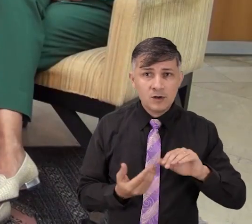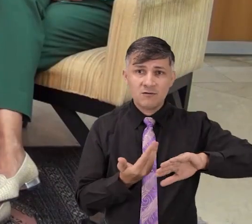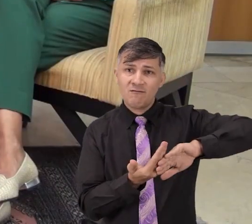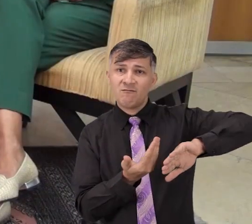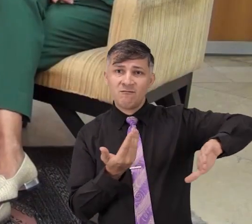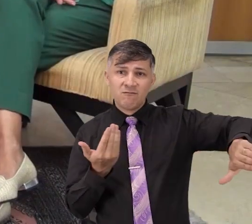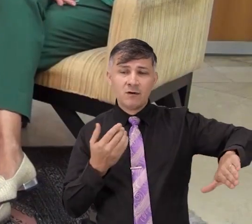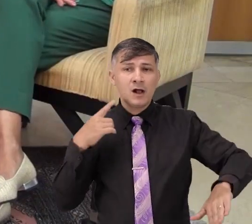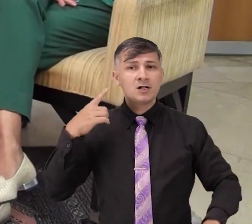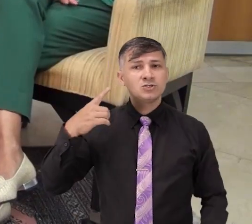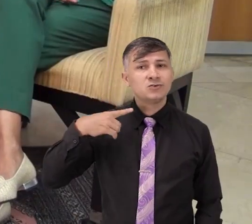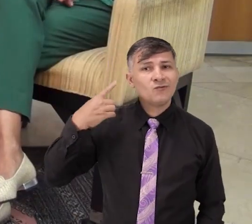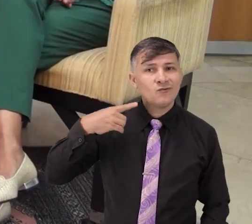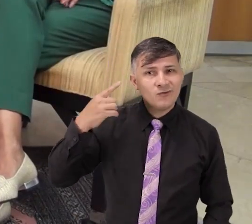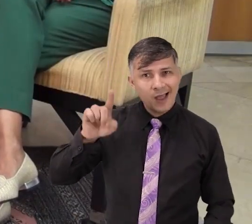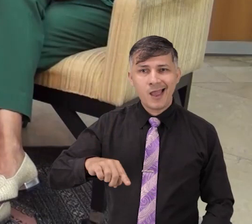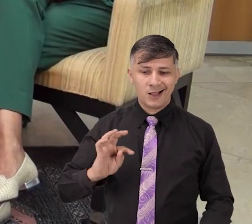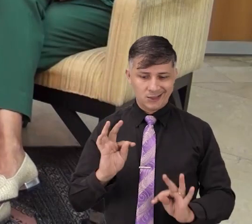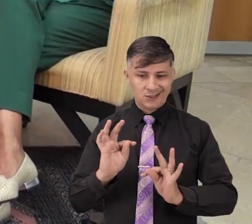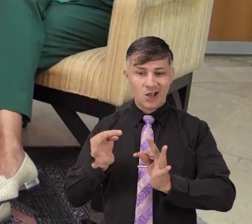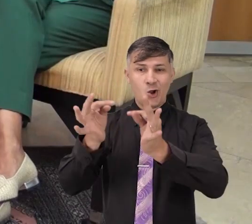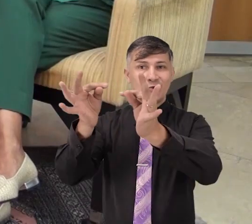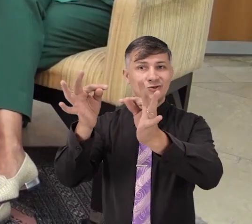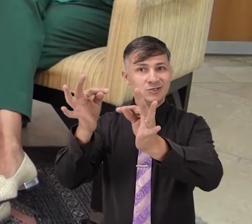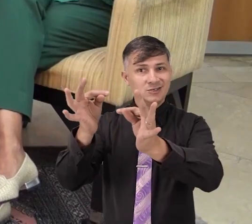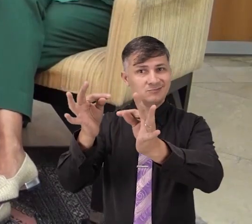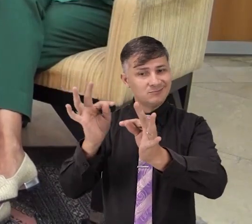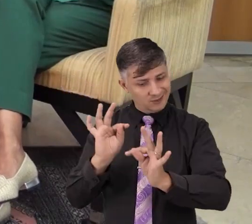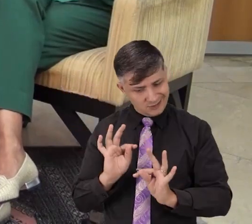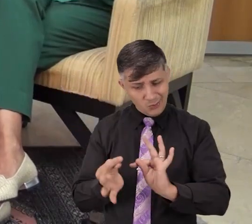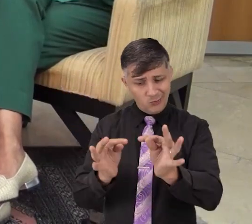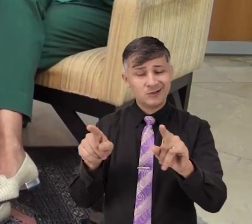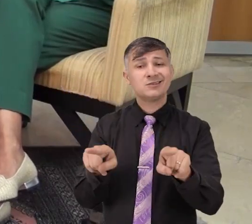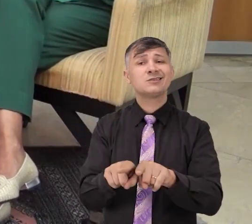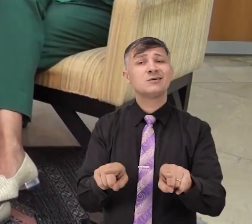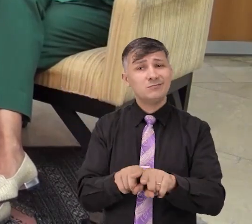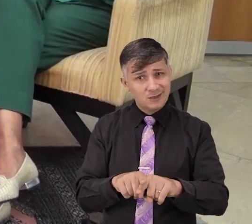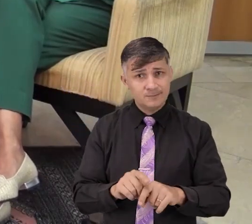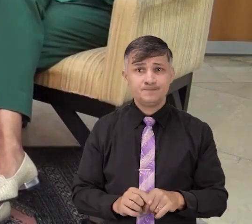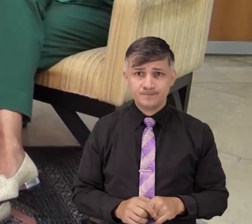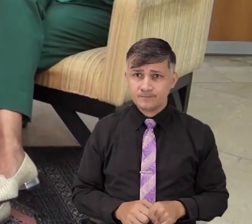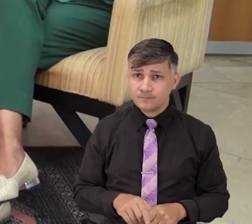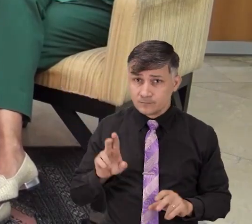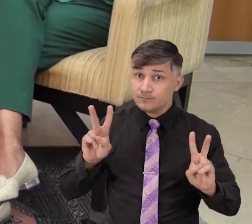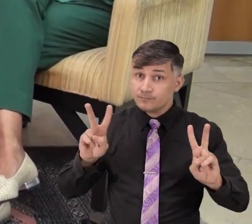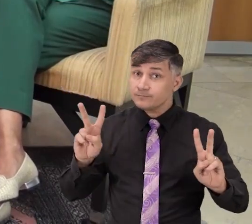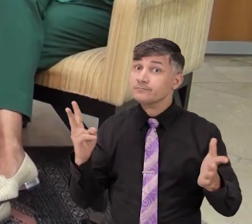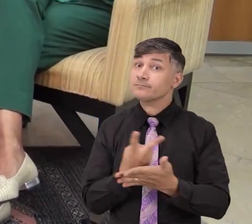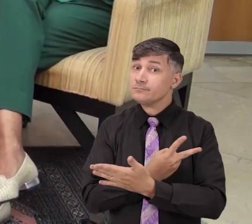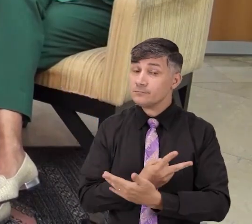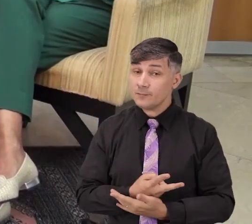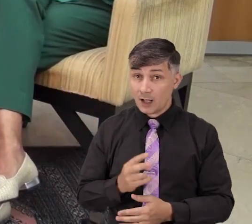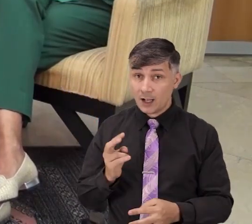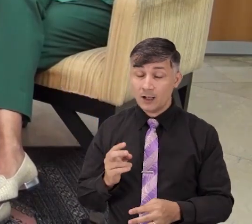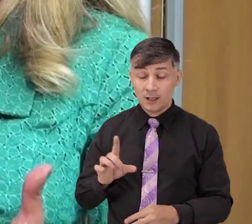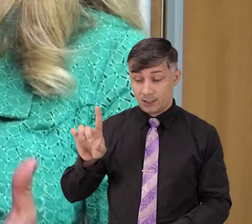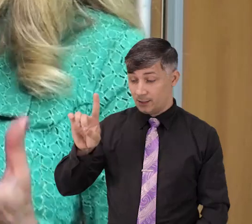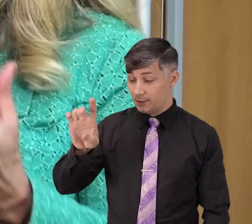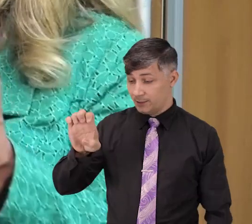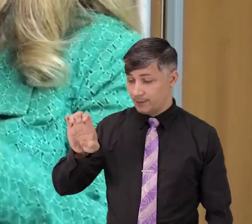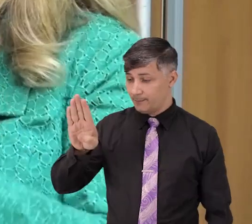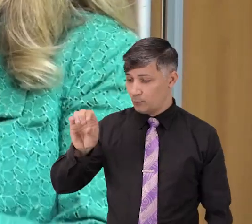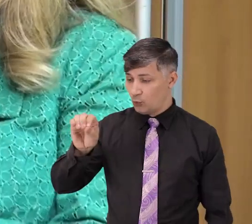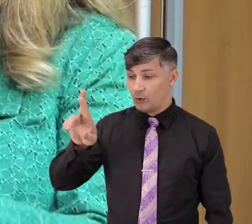Exatamente, exatamente. O caso da Débora, você não tem ferramentas, né? Não há, quer dizer, você teria que se criar alguma